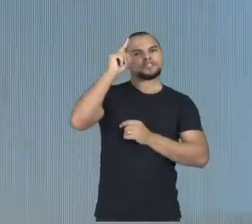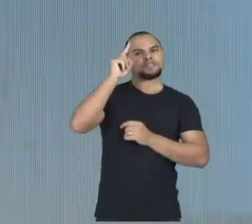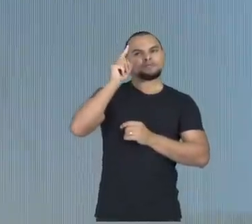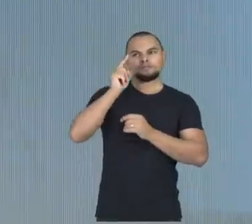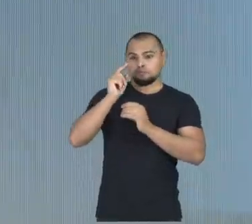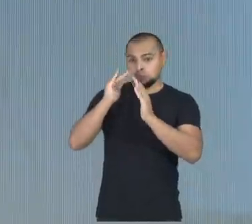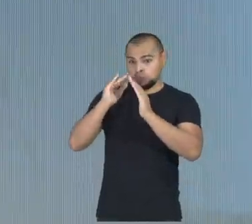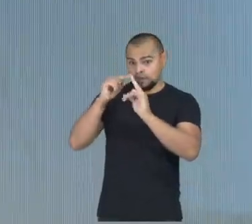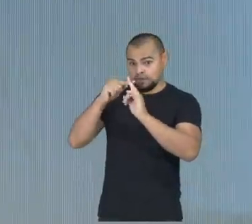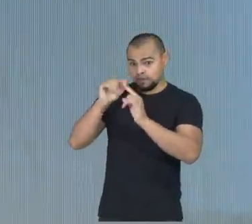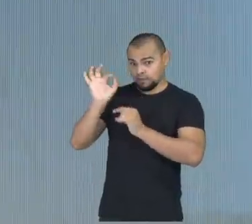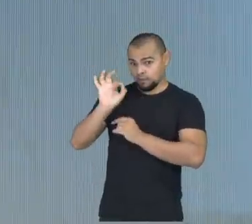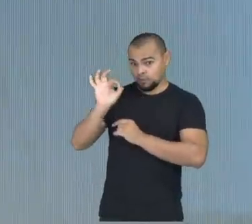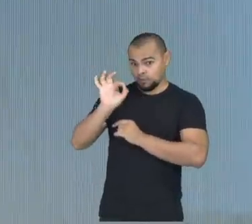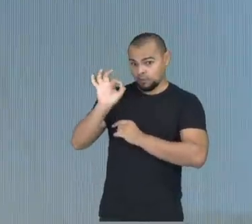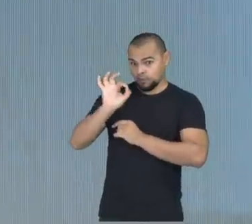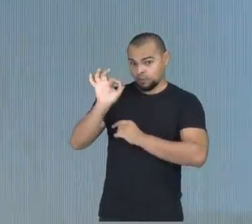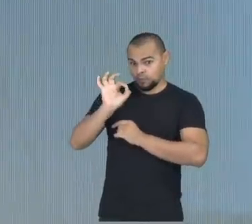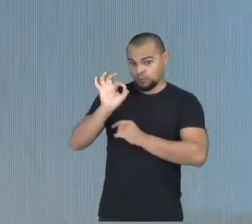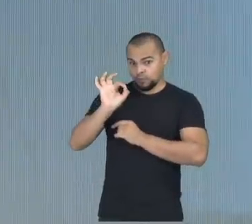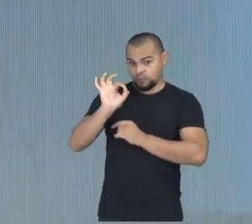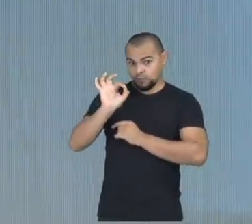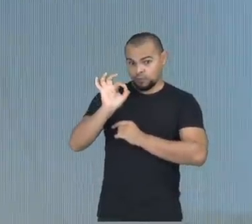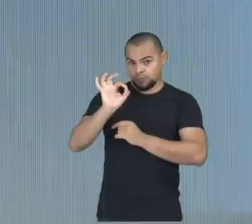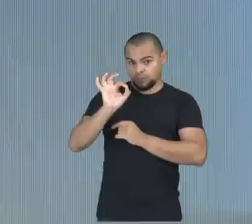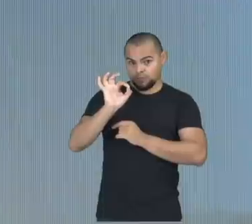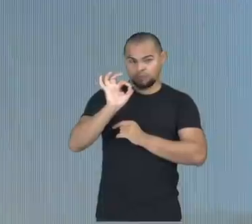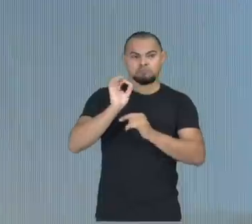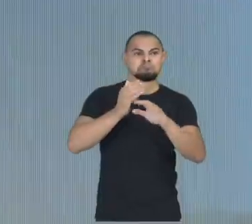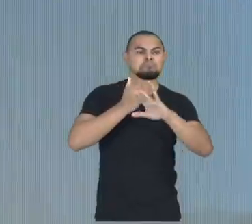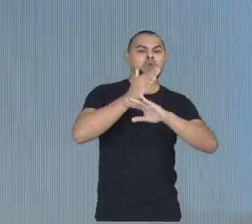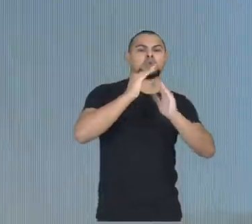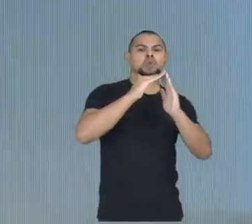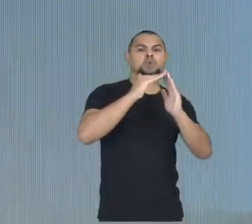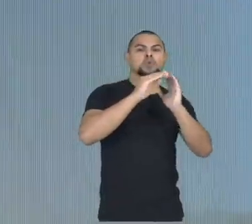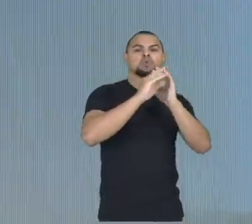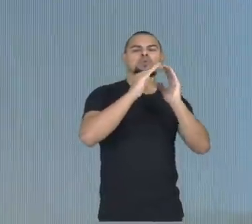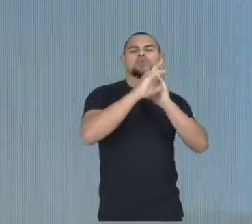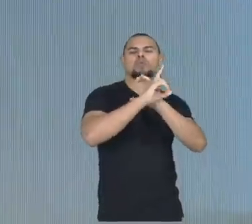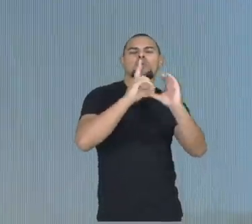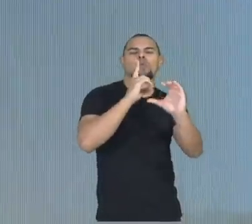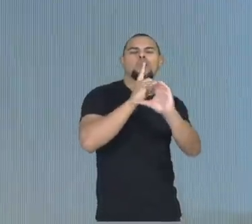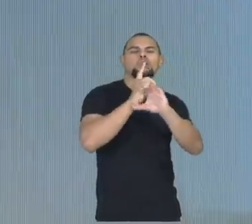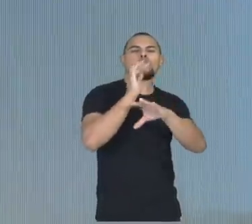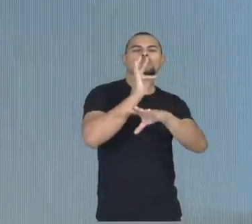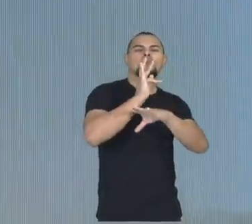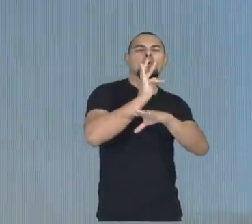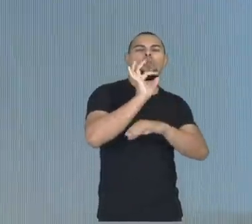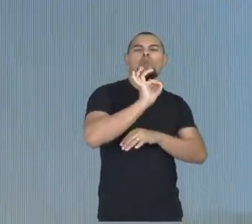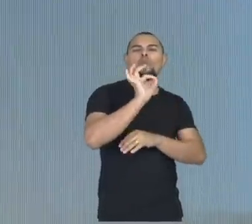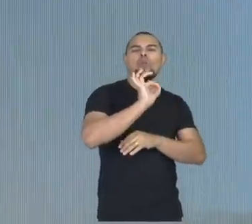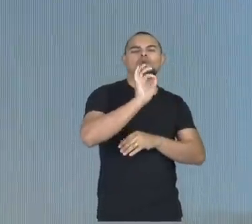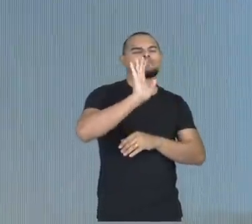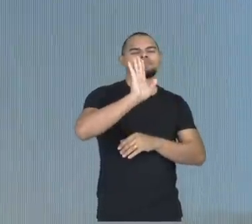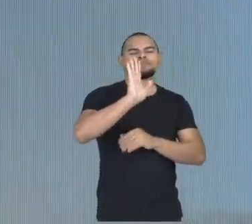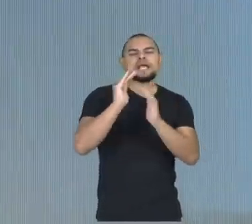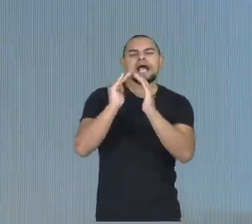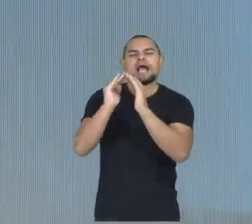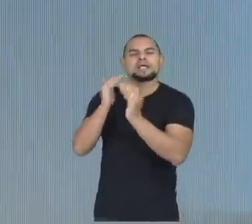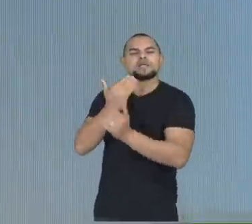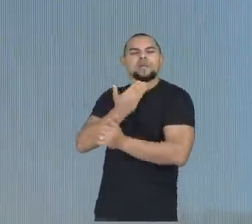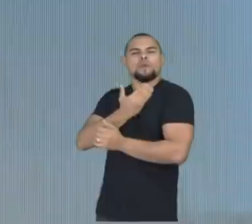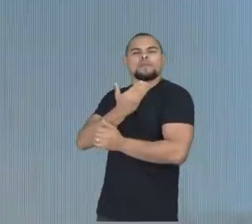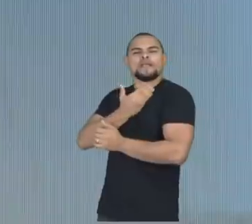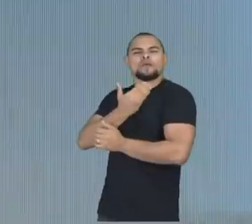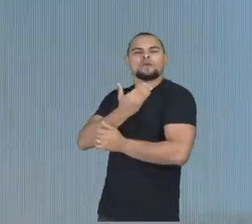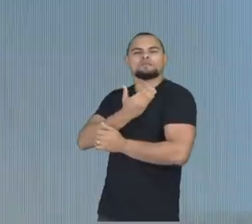igreja, não foi em um culto formal, foi na casa de um amigo, depois